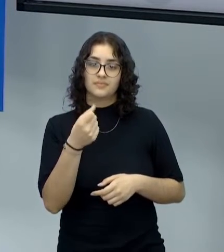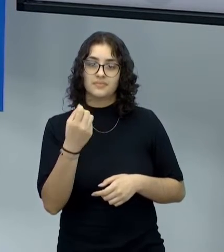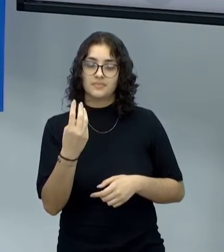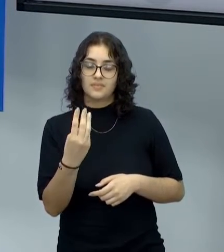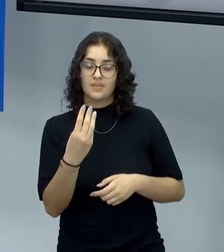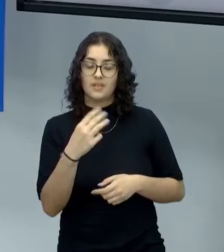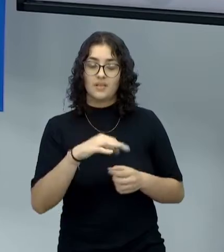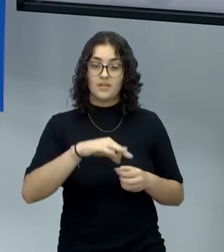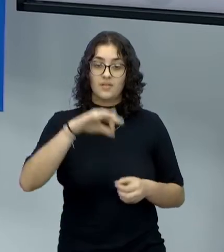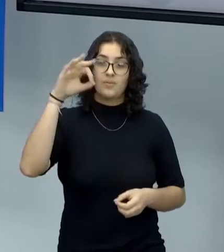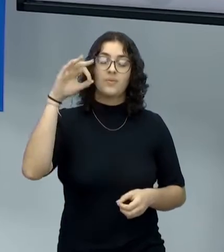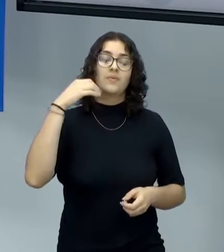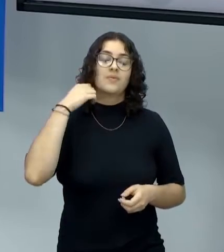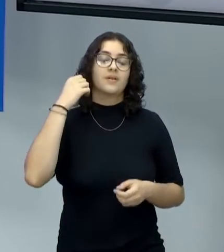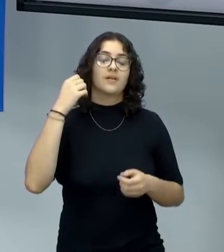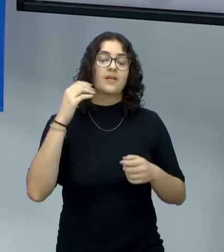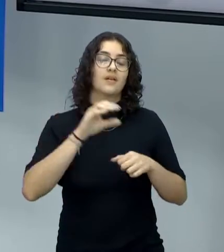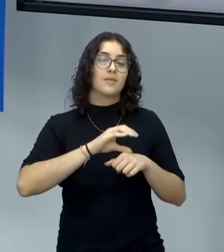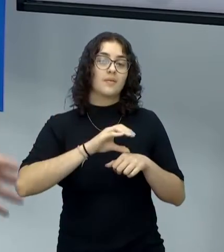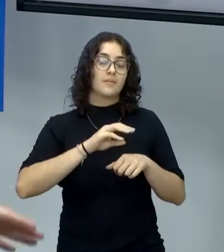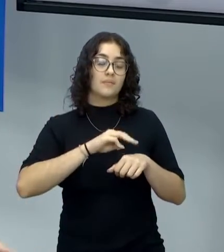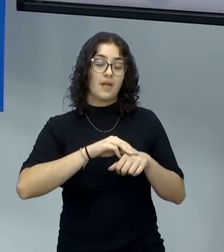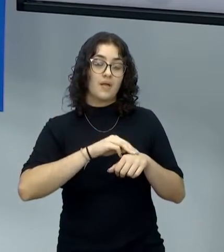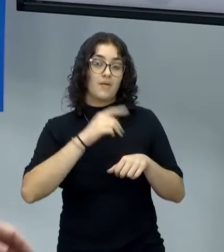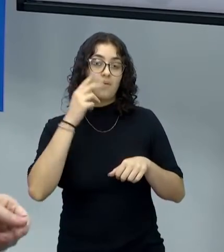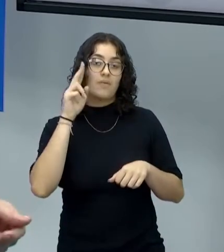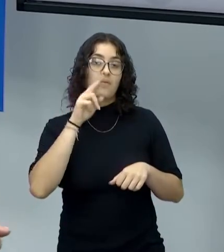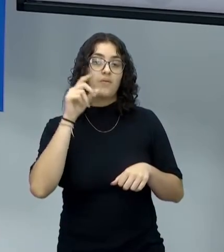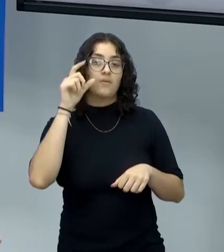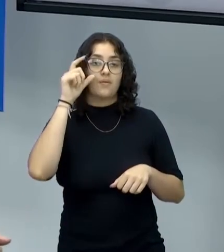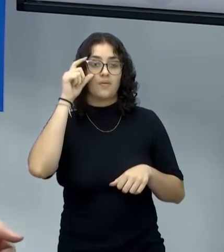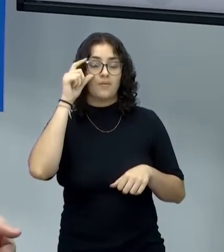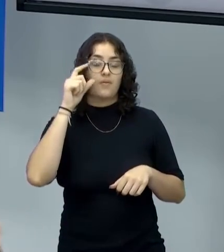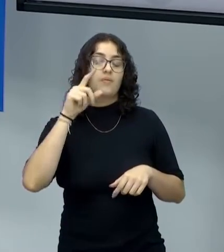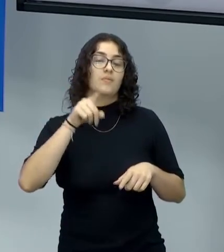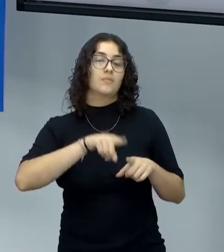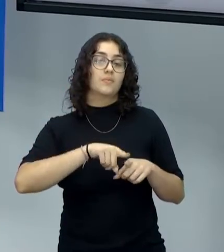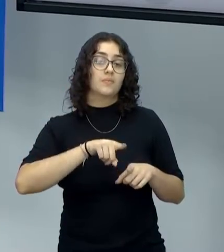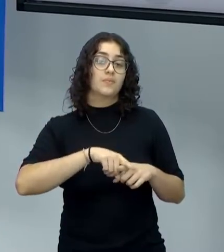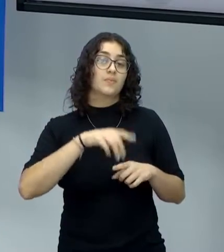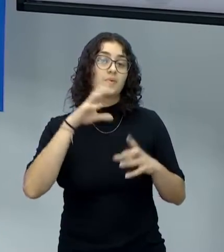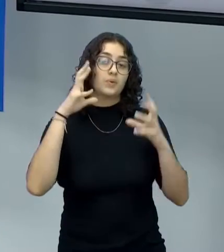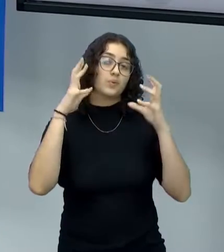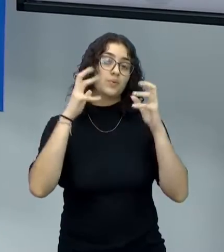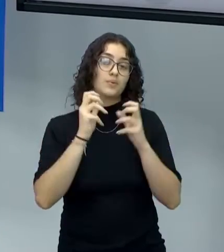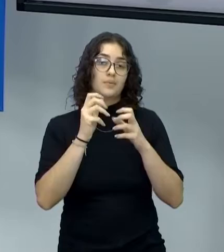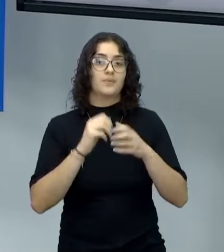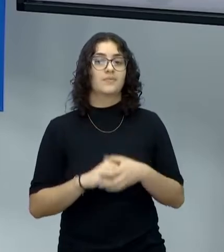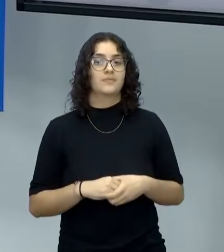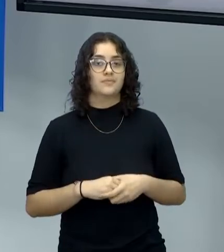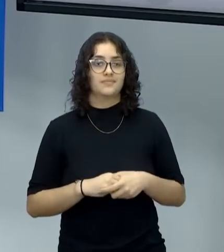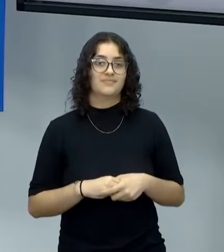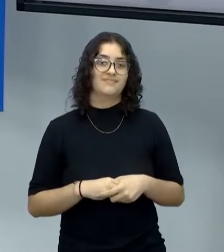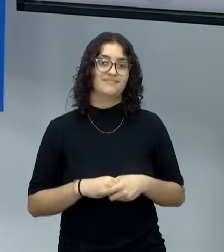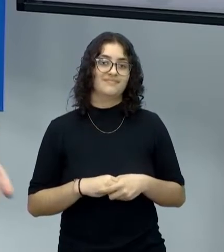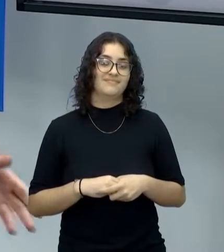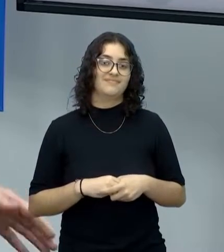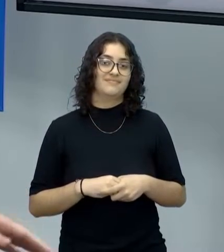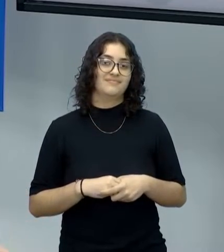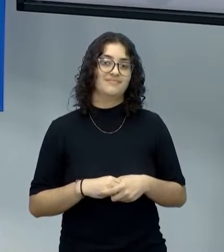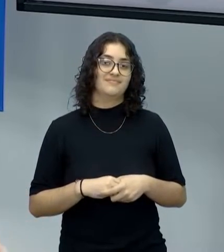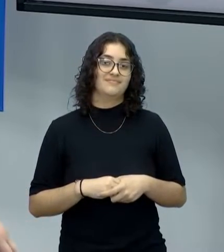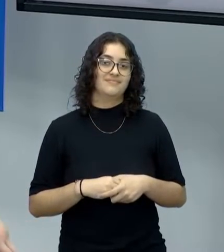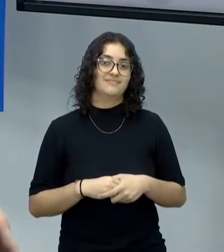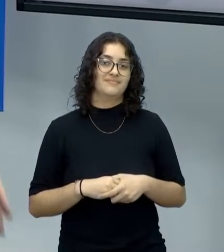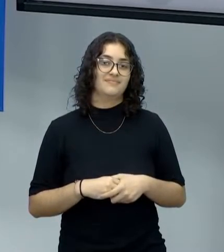cabelos castanhos. Estou usando um óculos ali de armação preta escura. Preta escura é complicado, né? É preta.